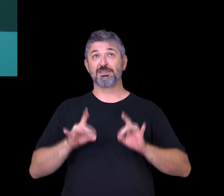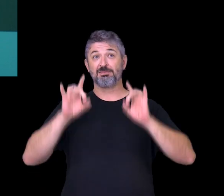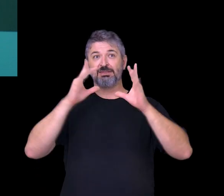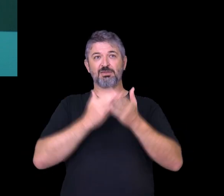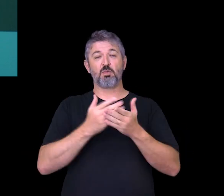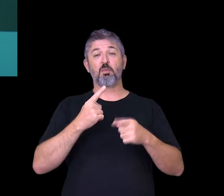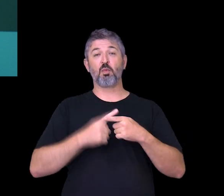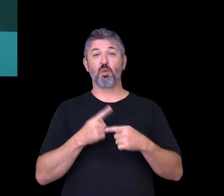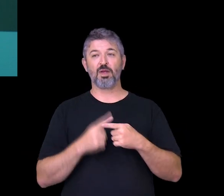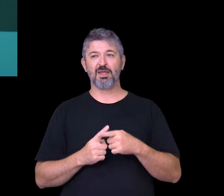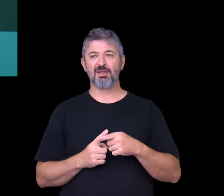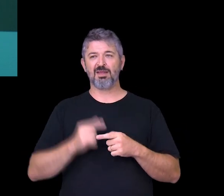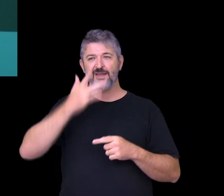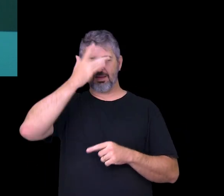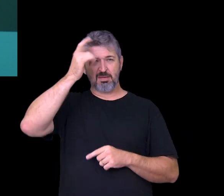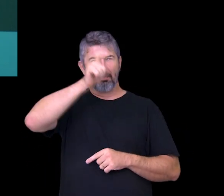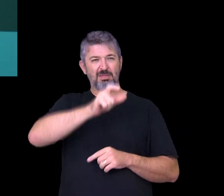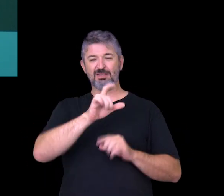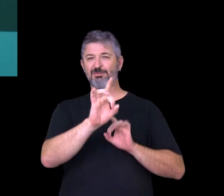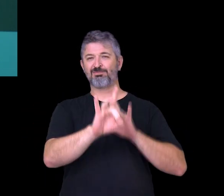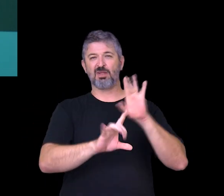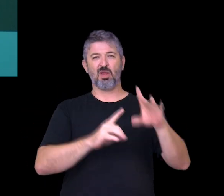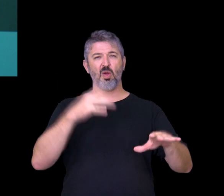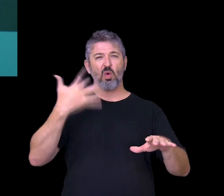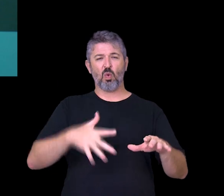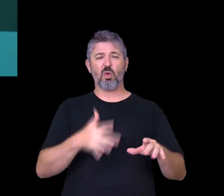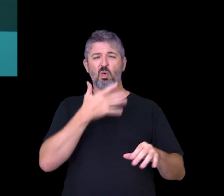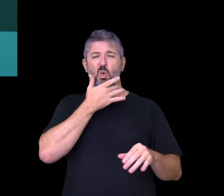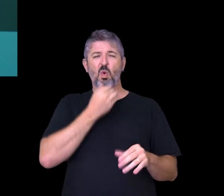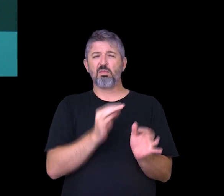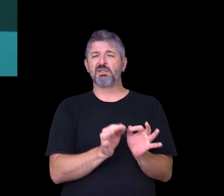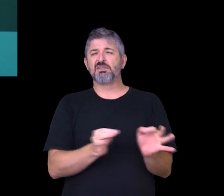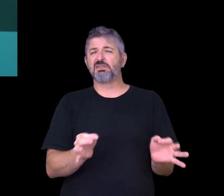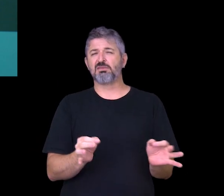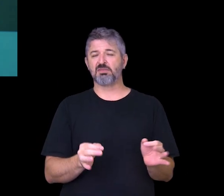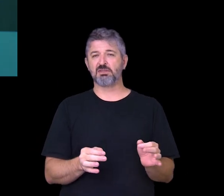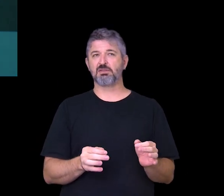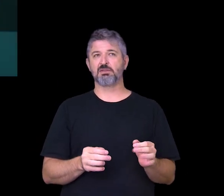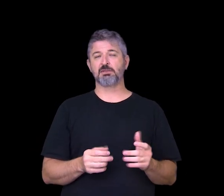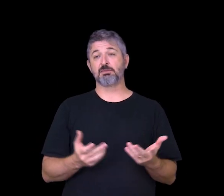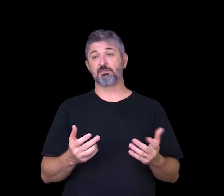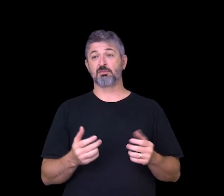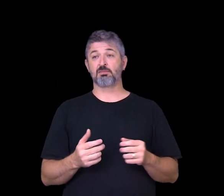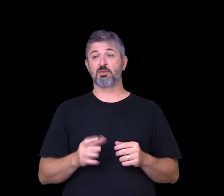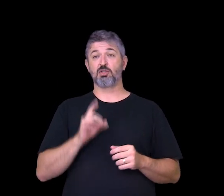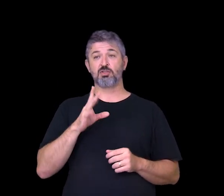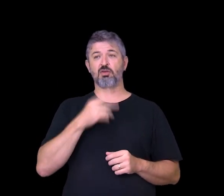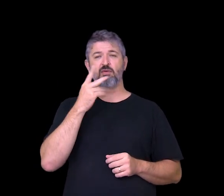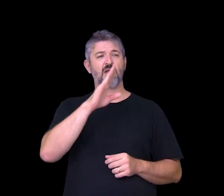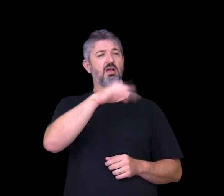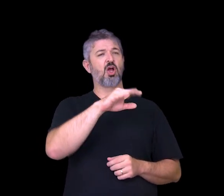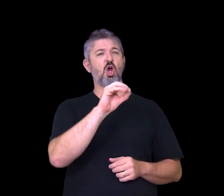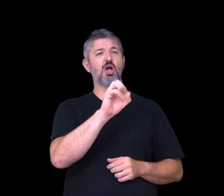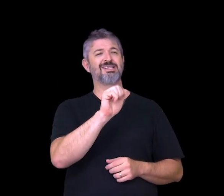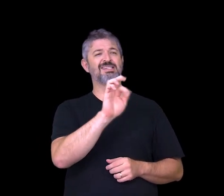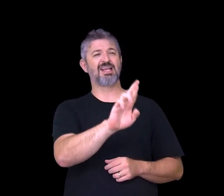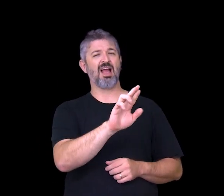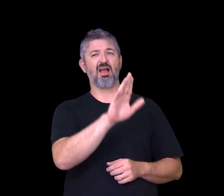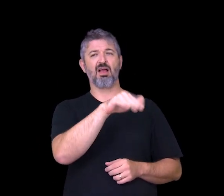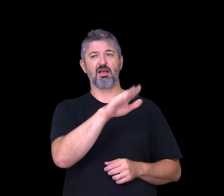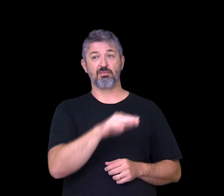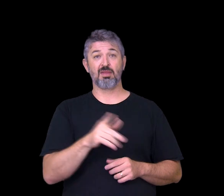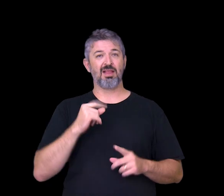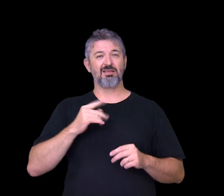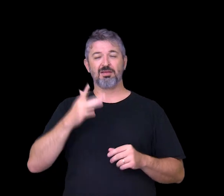Ele era uma pessoa muito especial, muito simples, costumava dizer que bastava chamar de Oscar, e era muito divertido